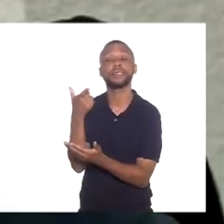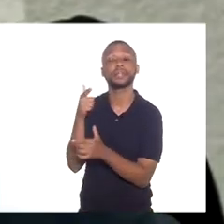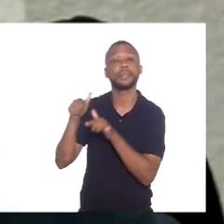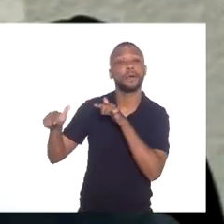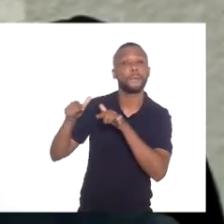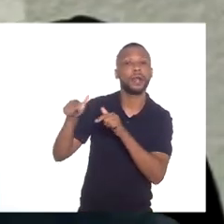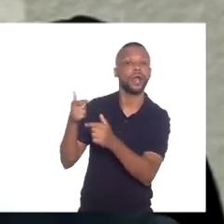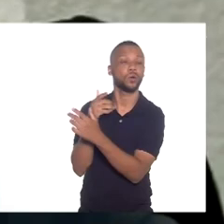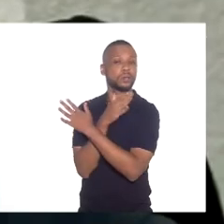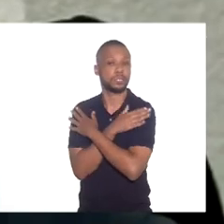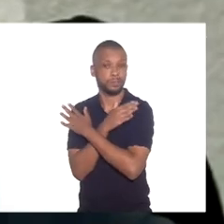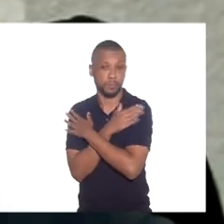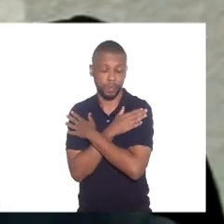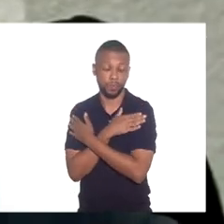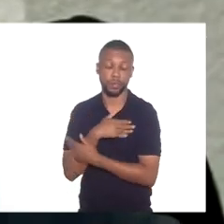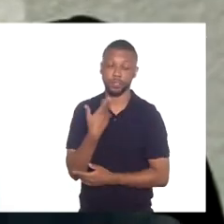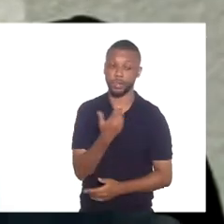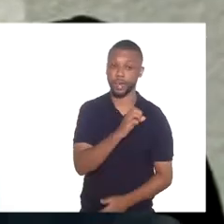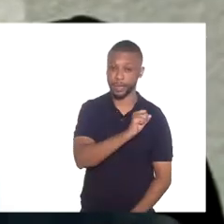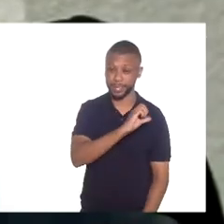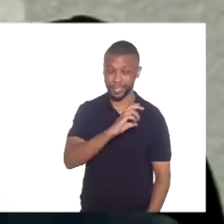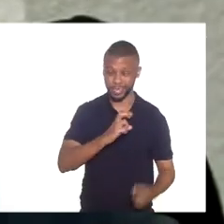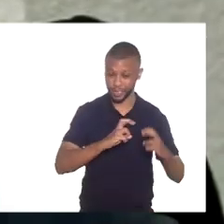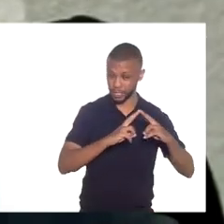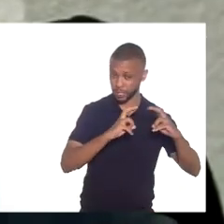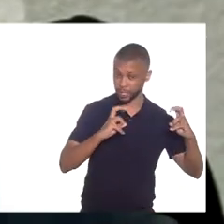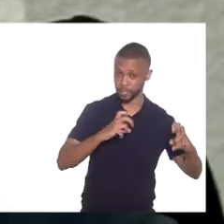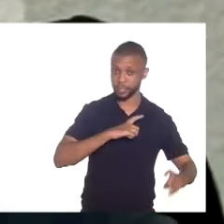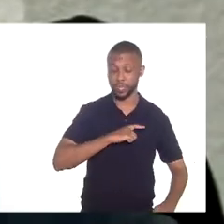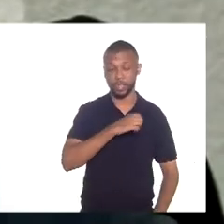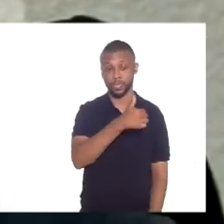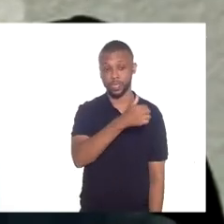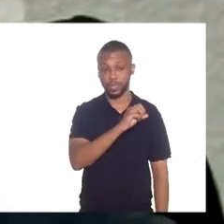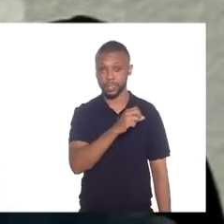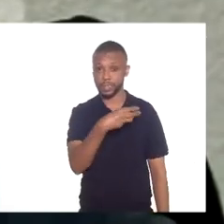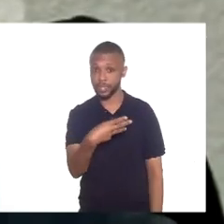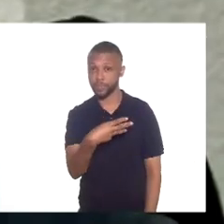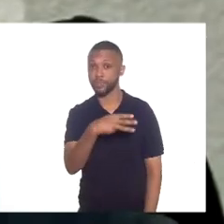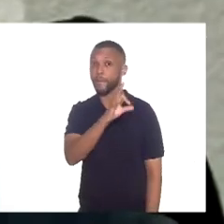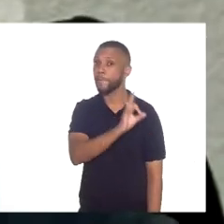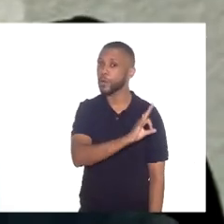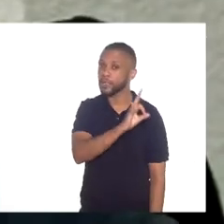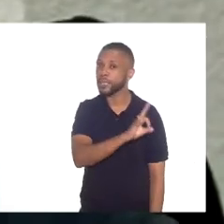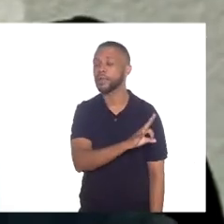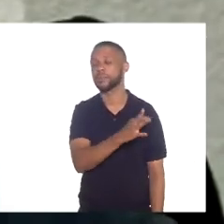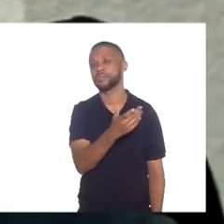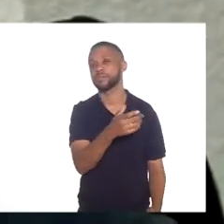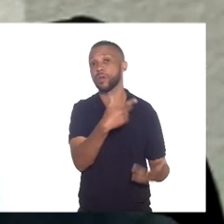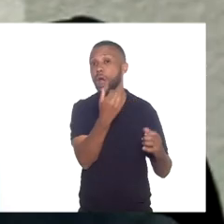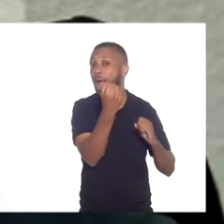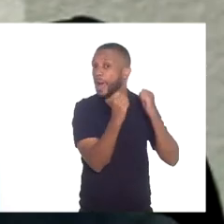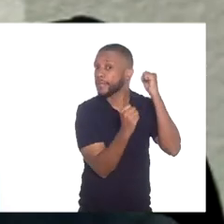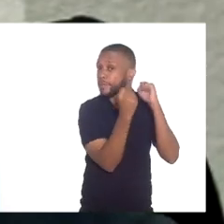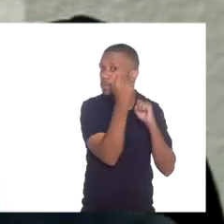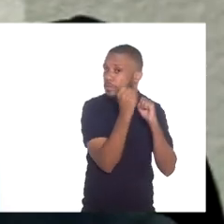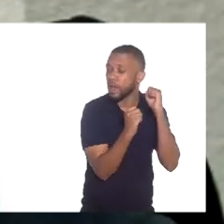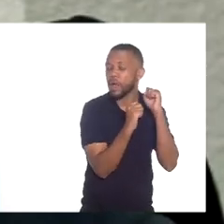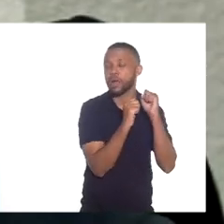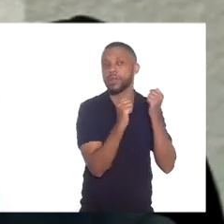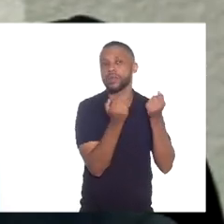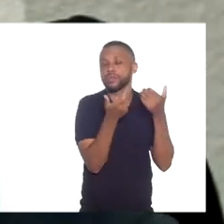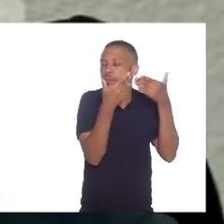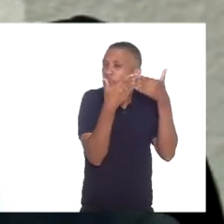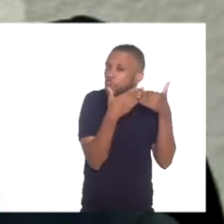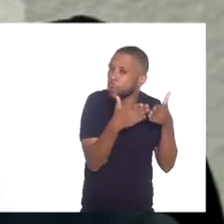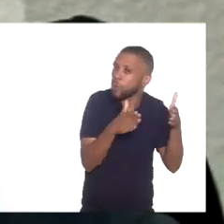apenas 5,3%. Por quê? Porque tem uma estrutura produtiva integrada, quer dizer, as grandes empresas lá não são enclaves, são âncoras,